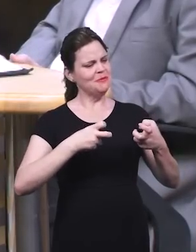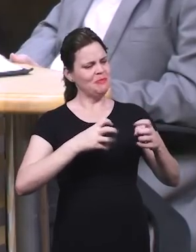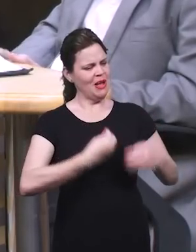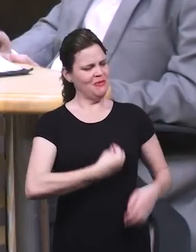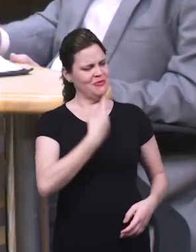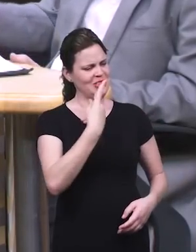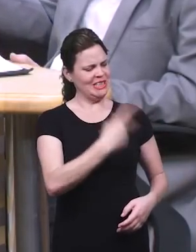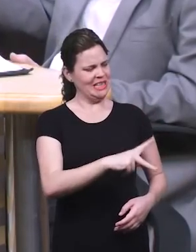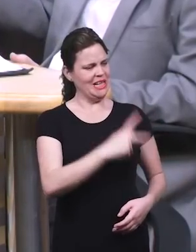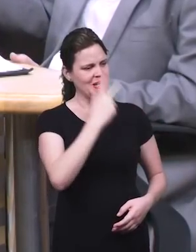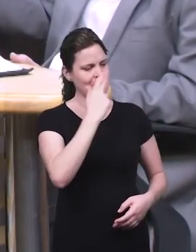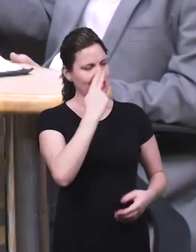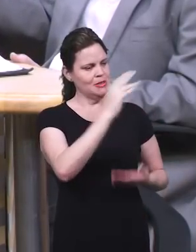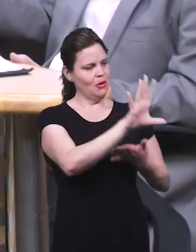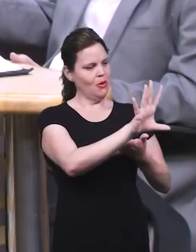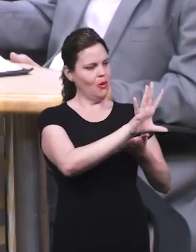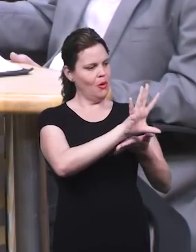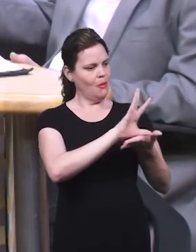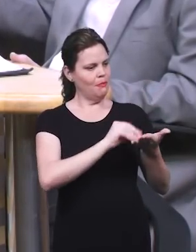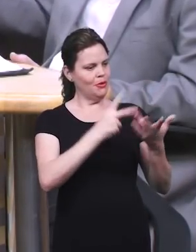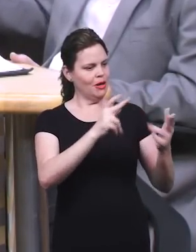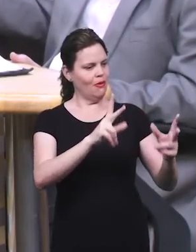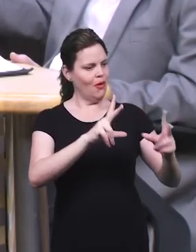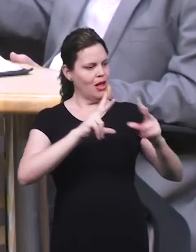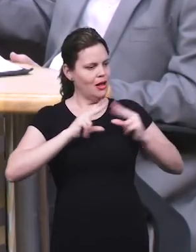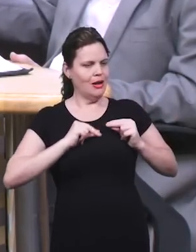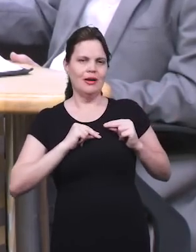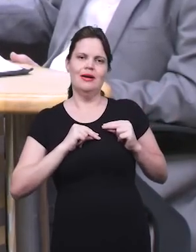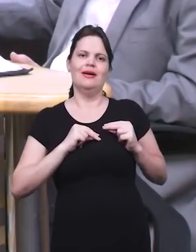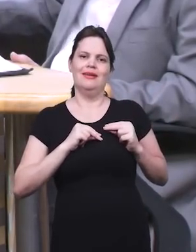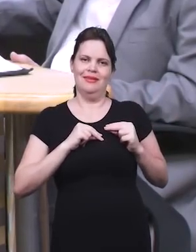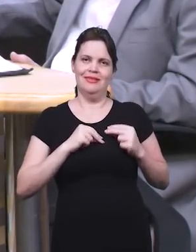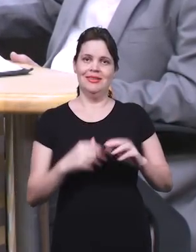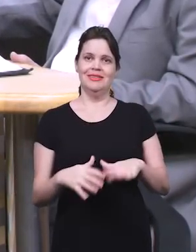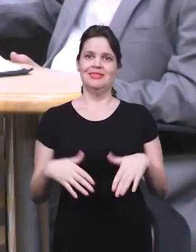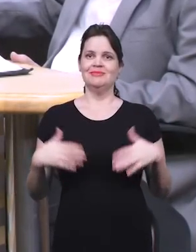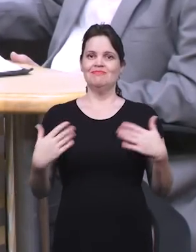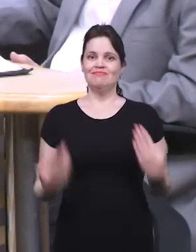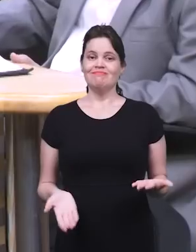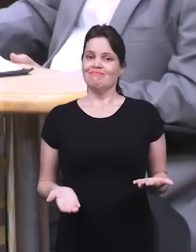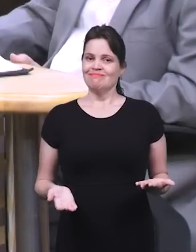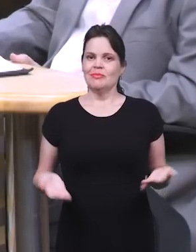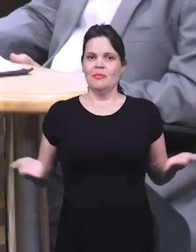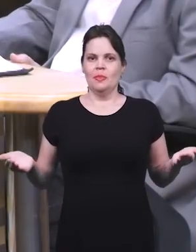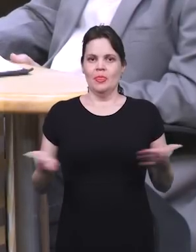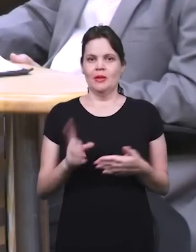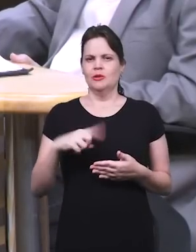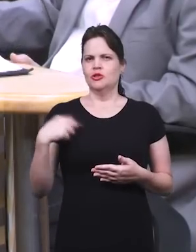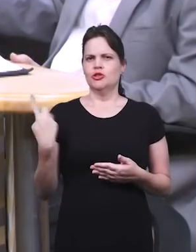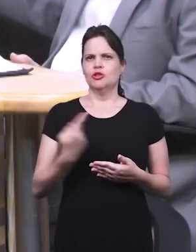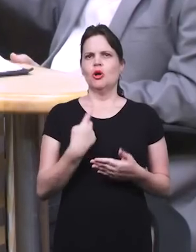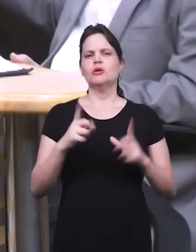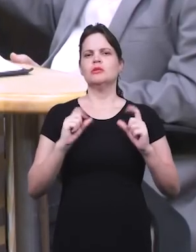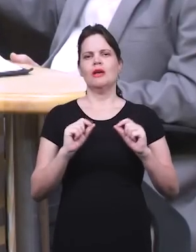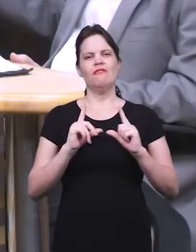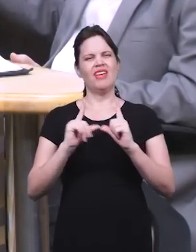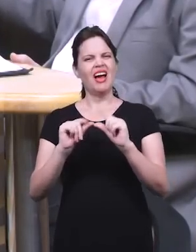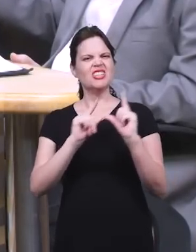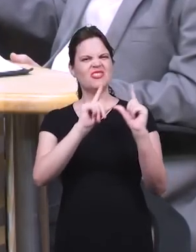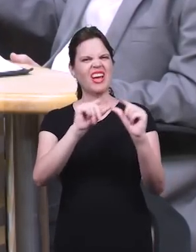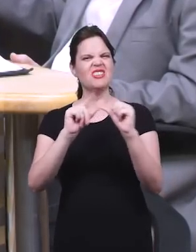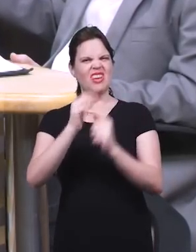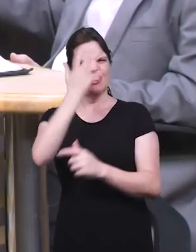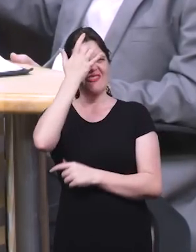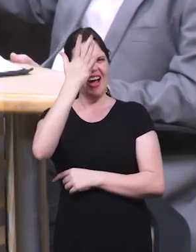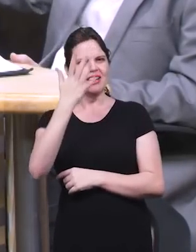essa herança gloriosa, né? Da família. E Rossetti, me permita aqui, hoje nós viajamos pelo mundo com